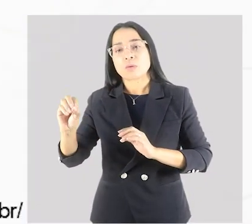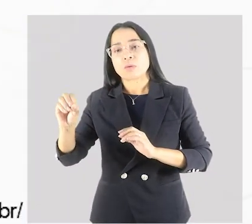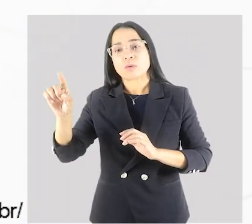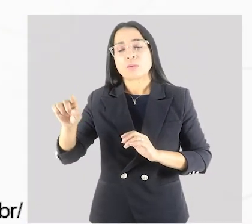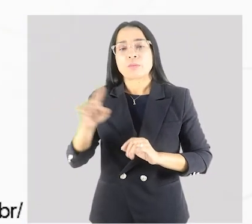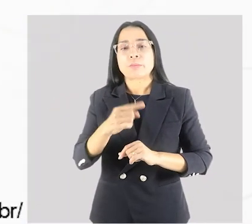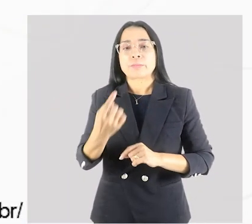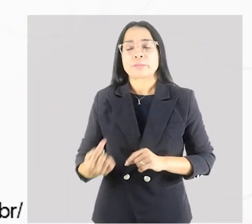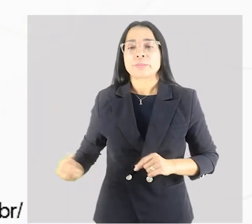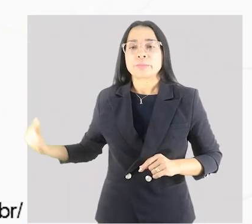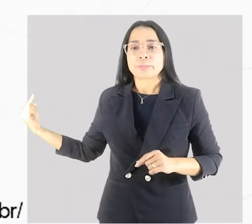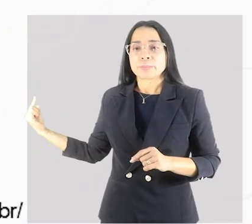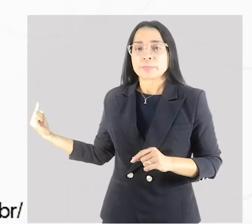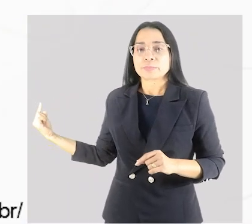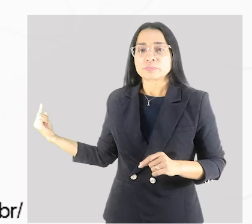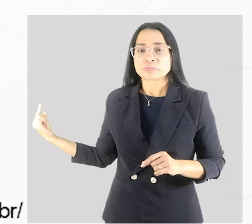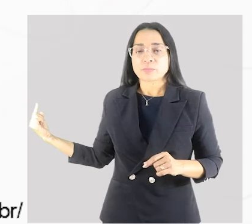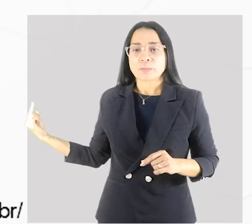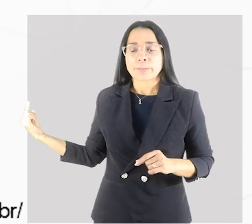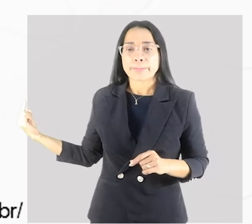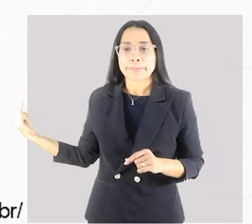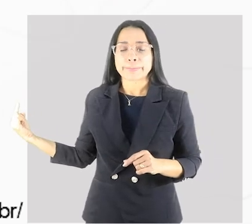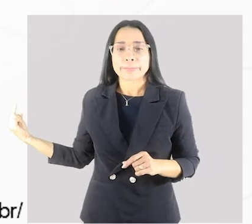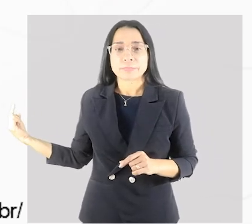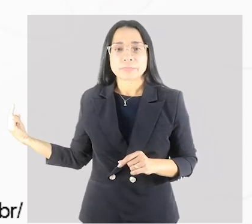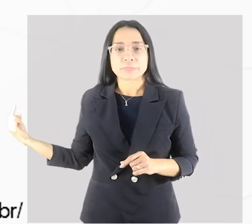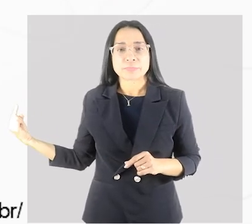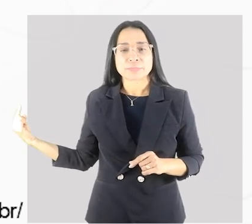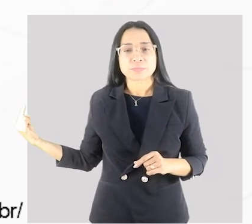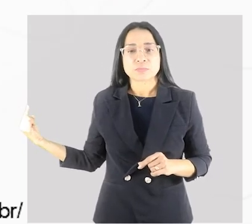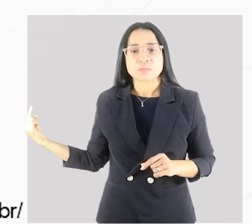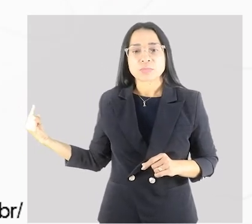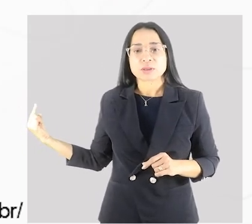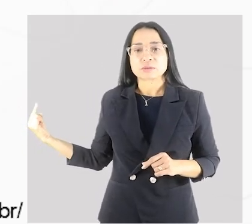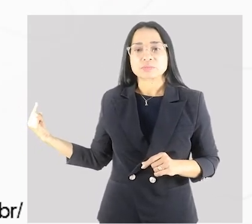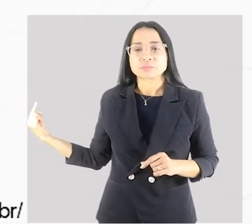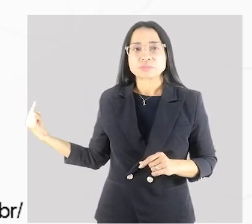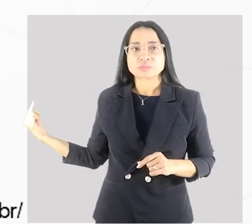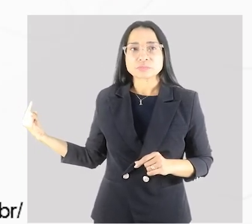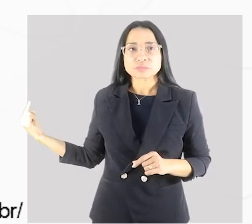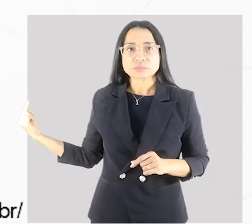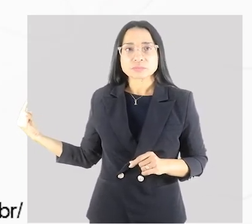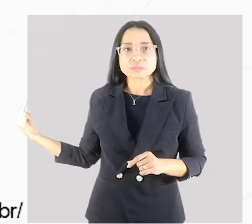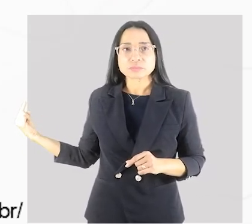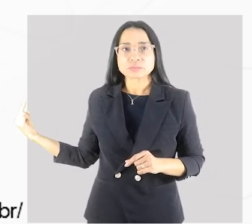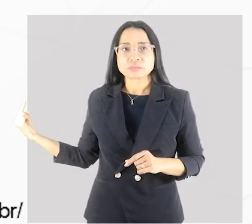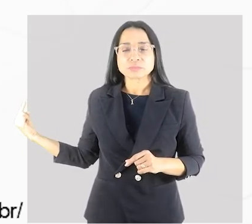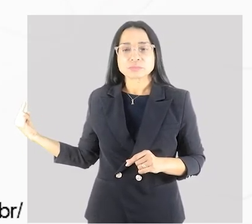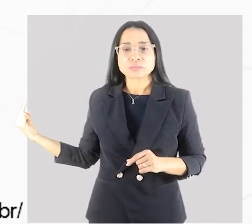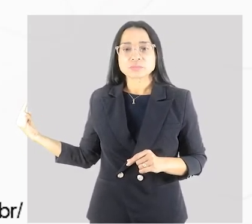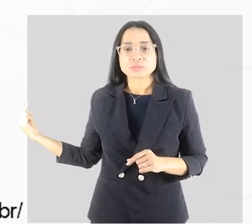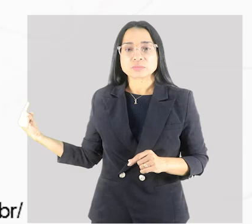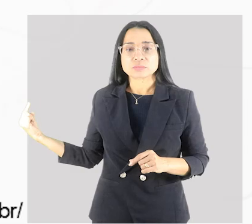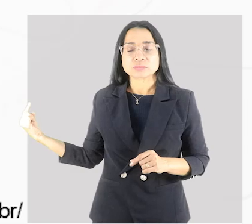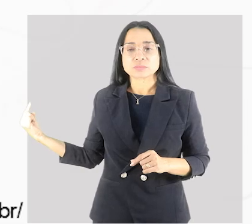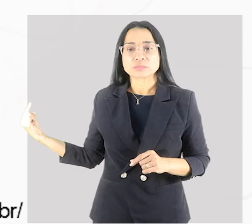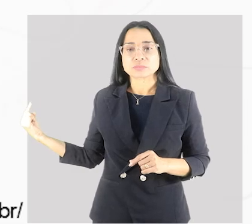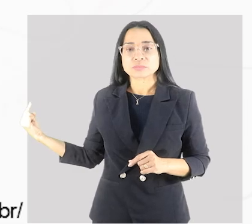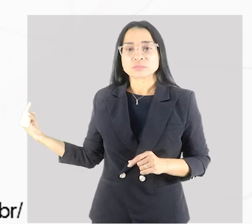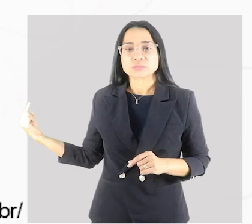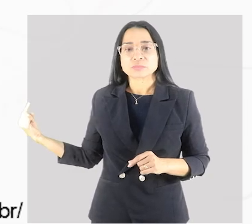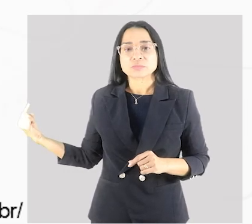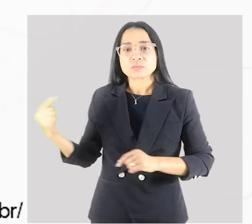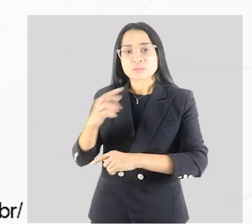Então a dança de salão, ou também dança social, surgiu na Europa, tá, na época do Renascimento. Então